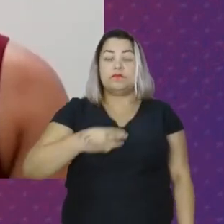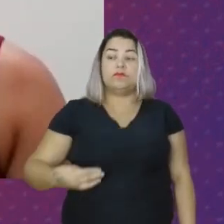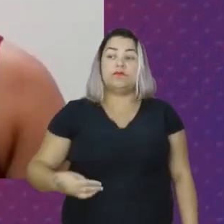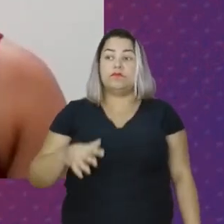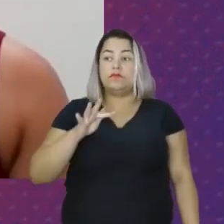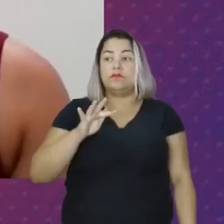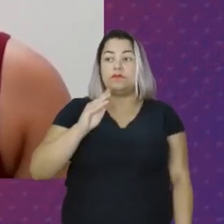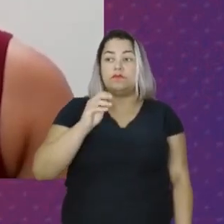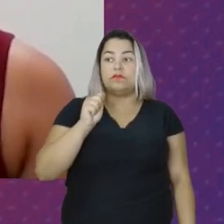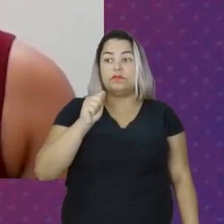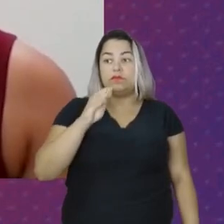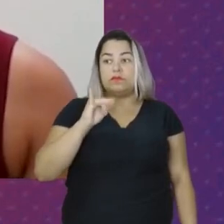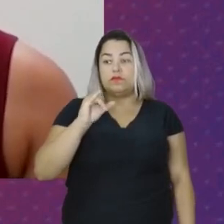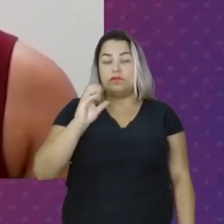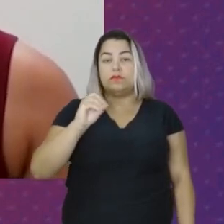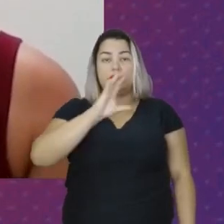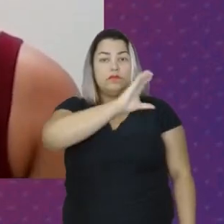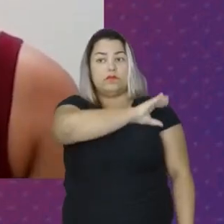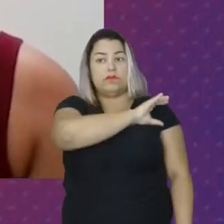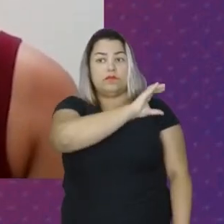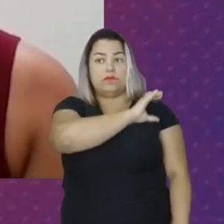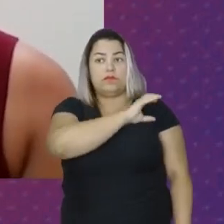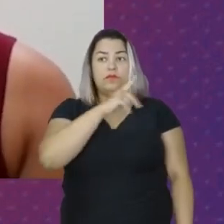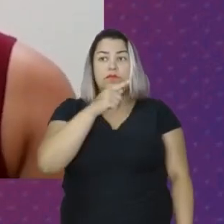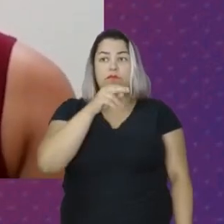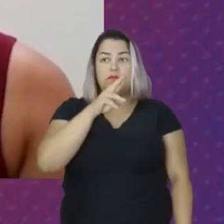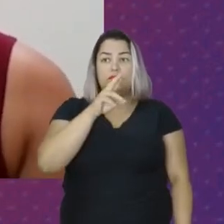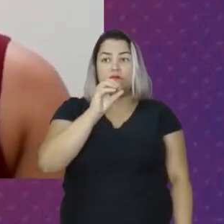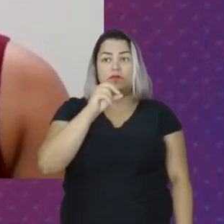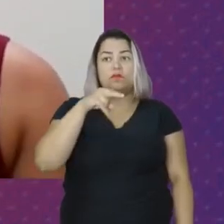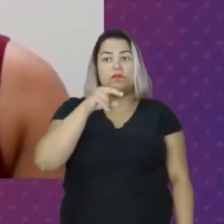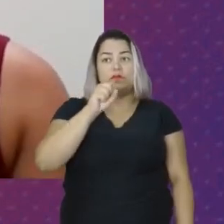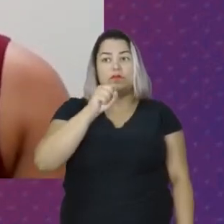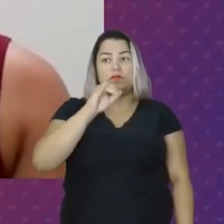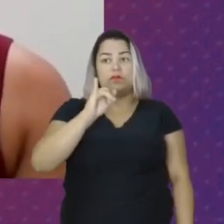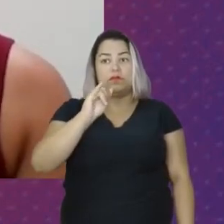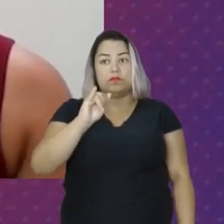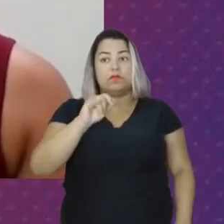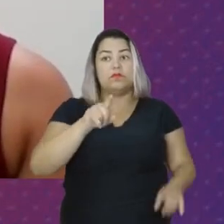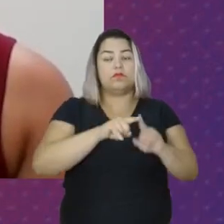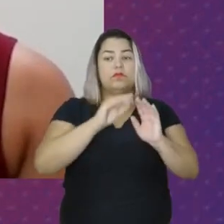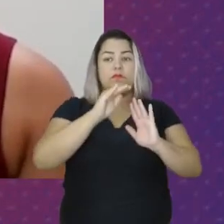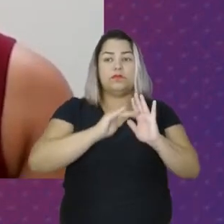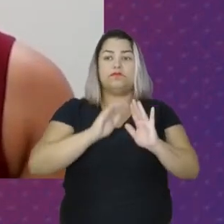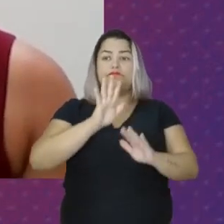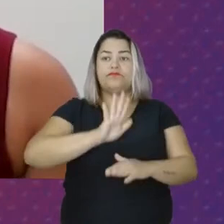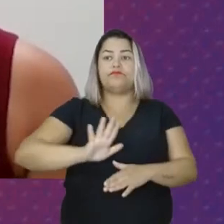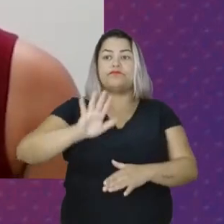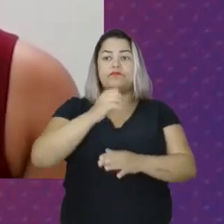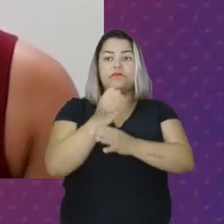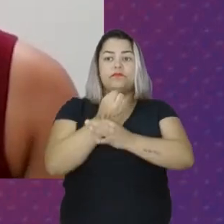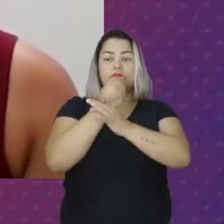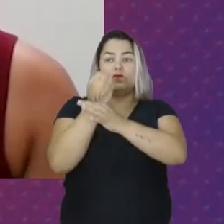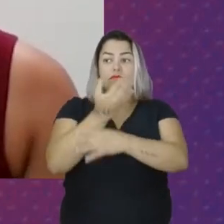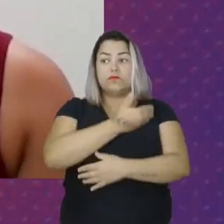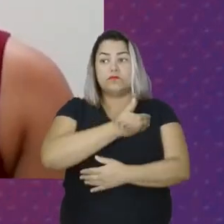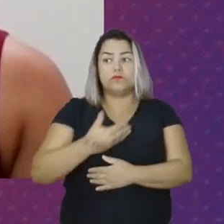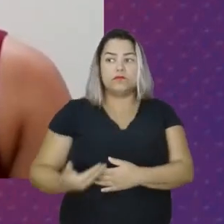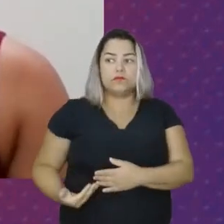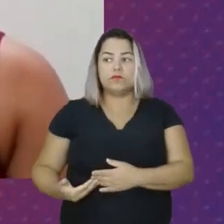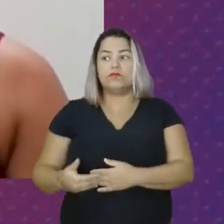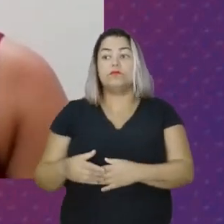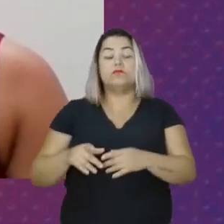Flávio Dino, e sou coordenadora do PRONASSE, que é o Programa Nacional de Segurança Pública com